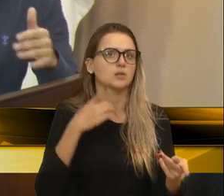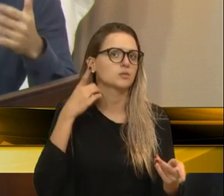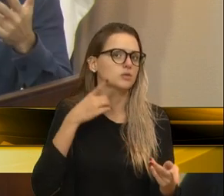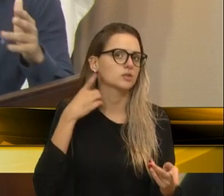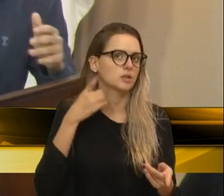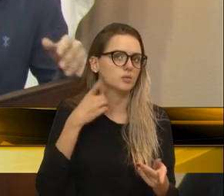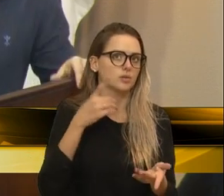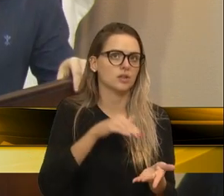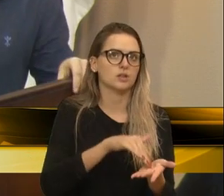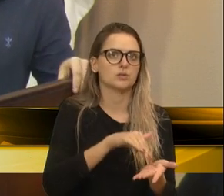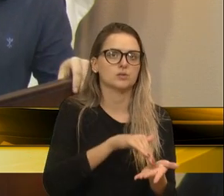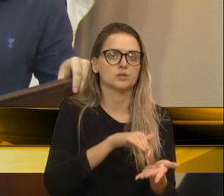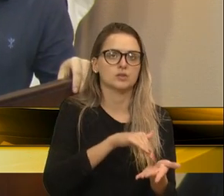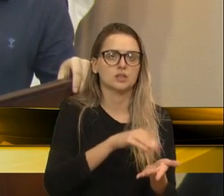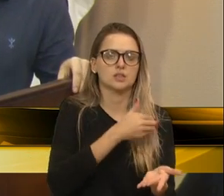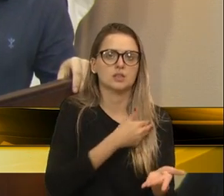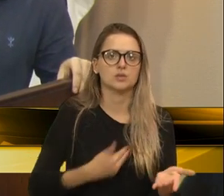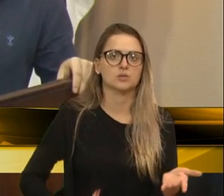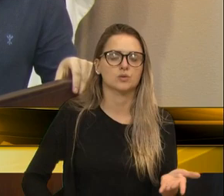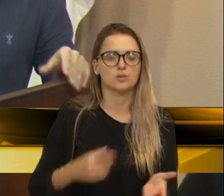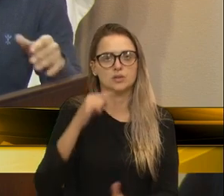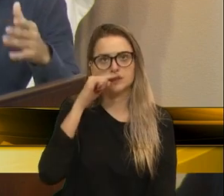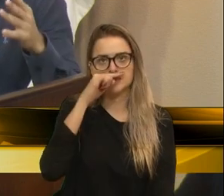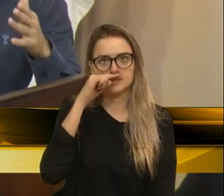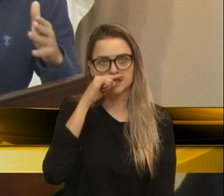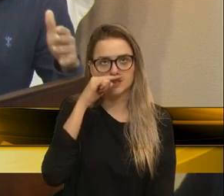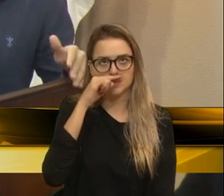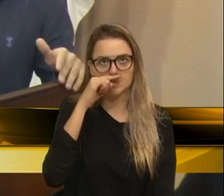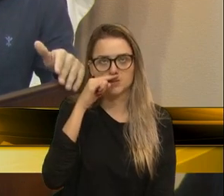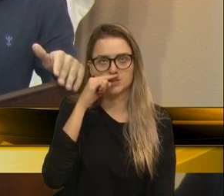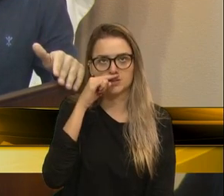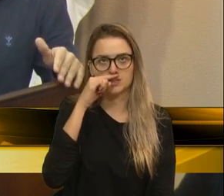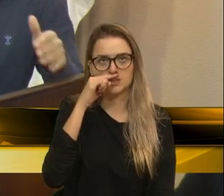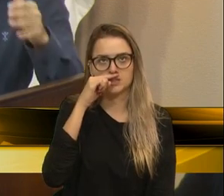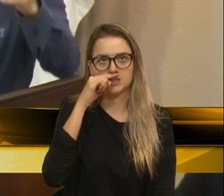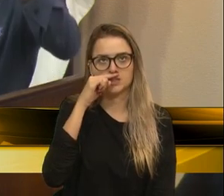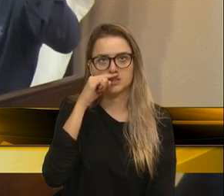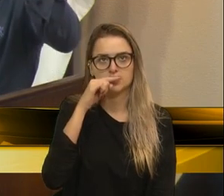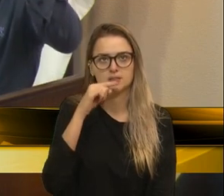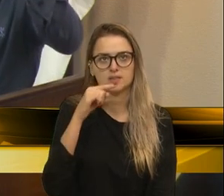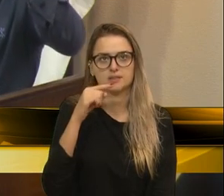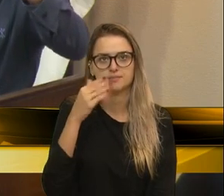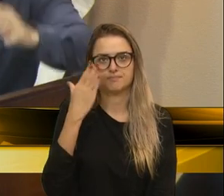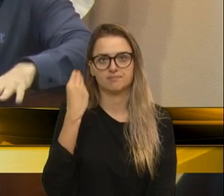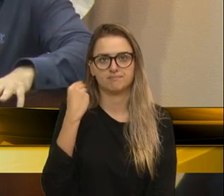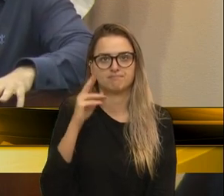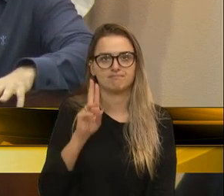deputado secretário do governo Sartori, o doutor...